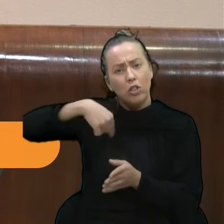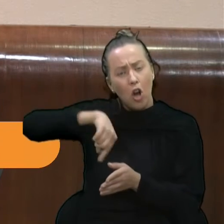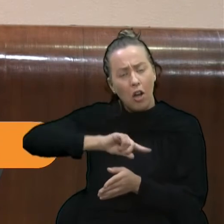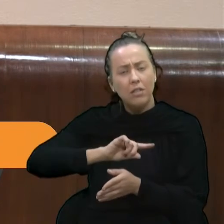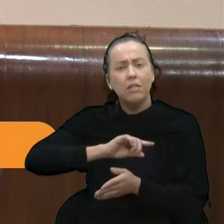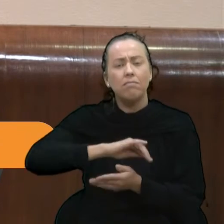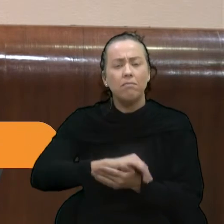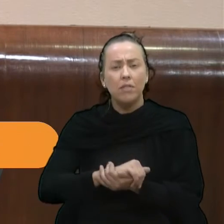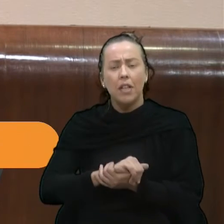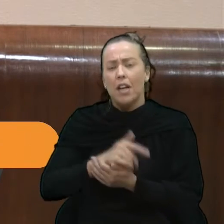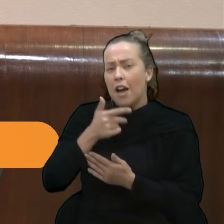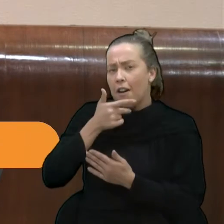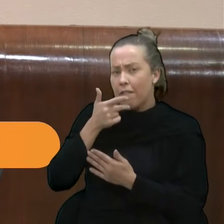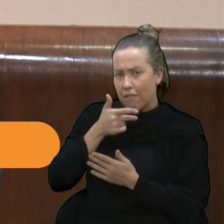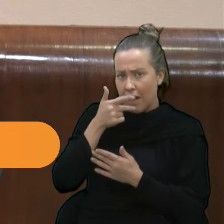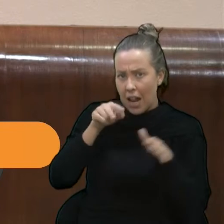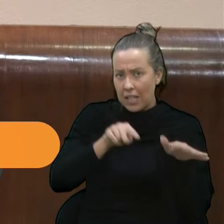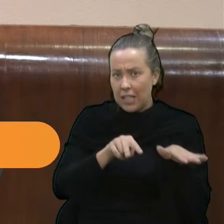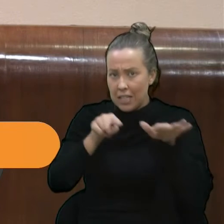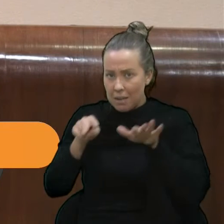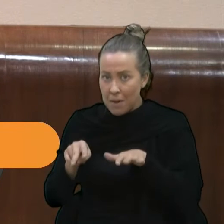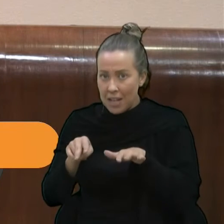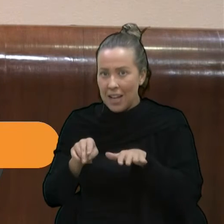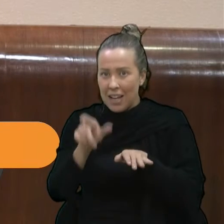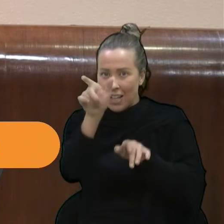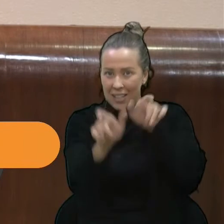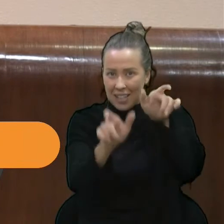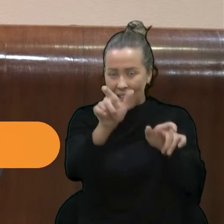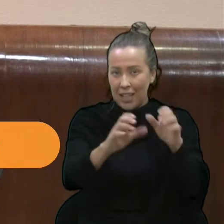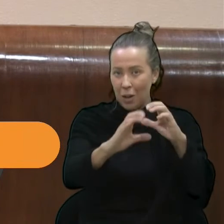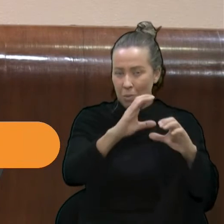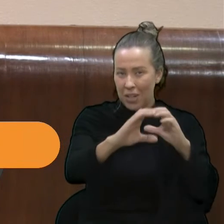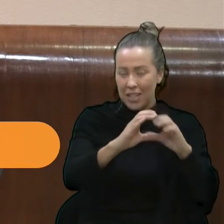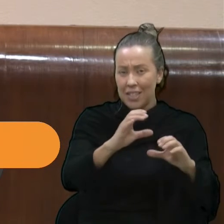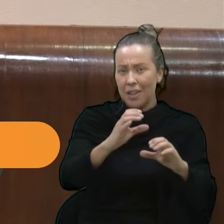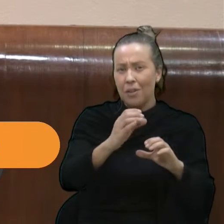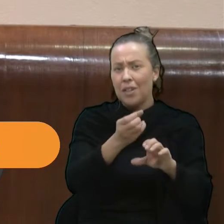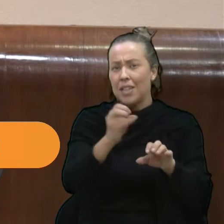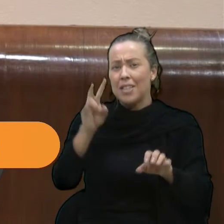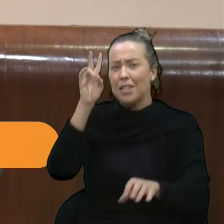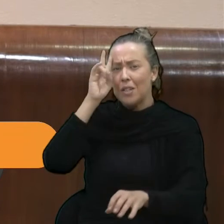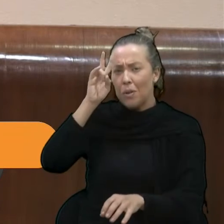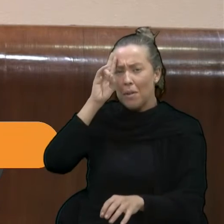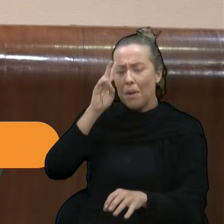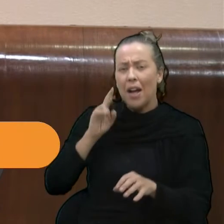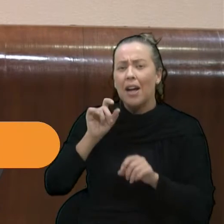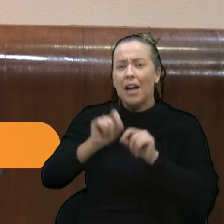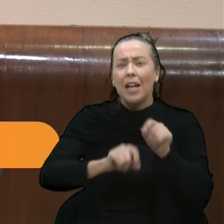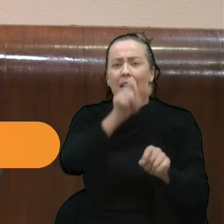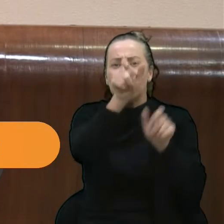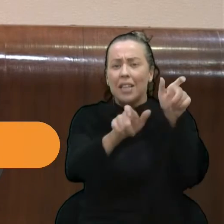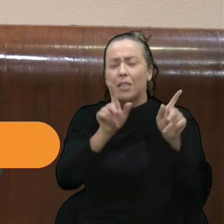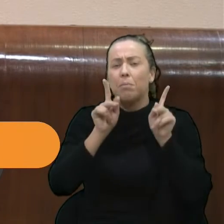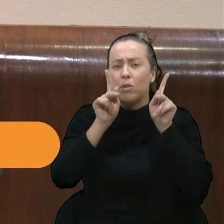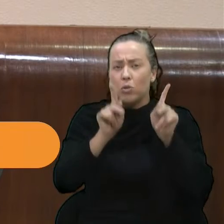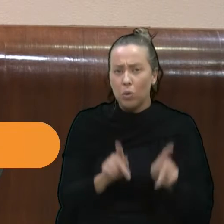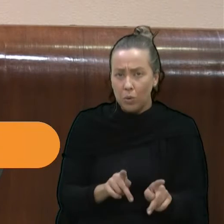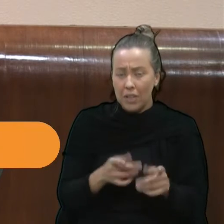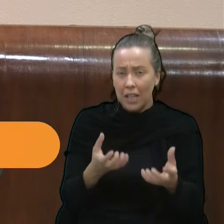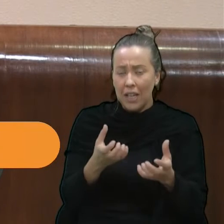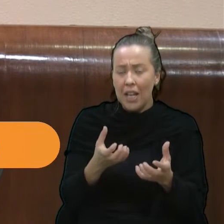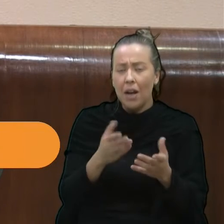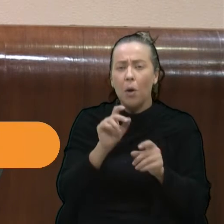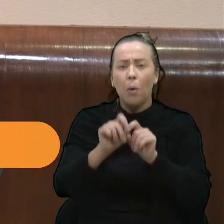aqui, falar na Semana dos Comunicadores, sem lembrar dos comunicadores? Então nós queremos